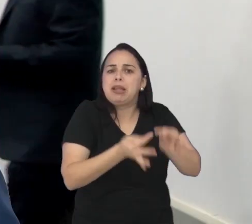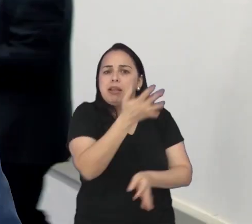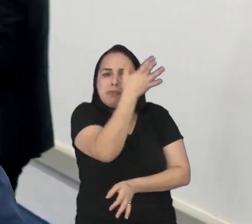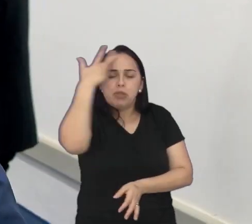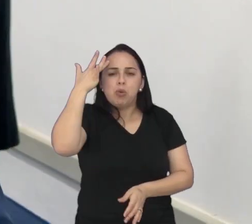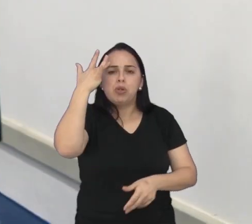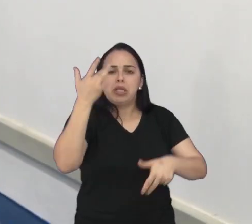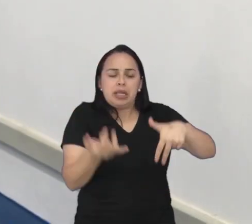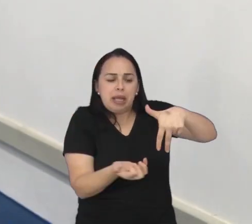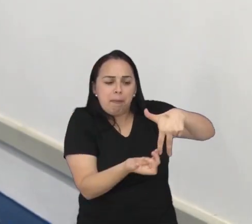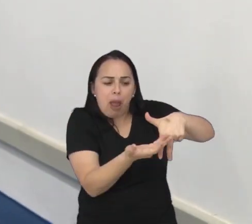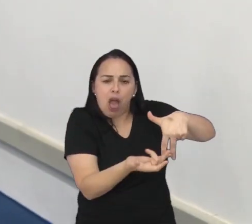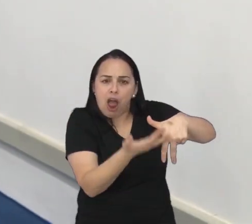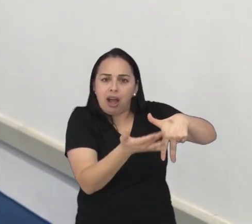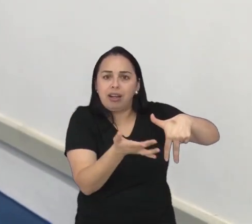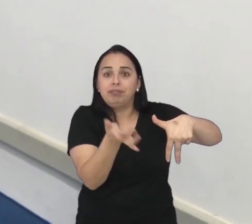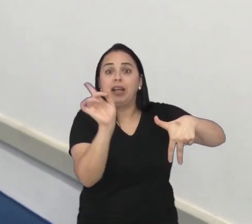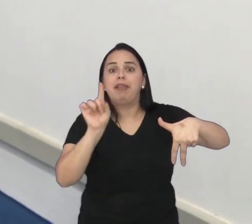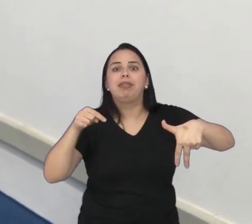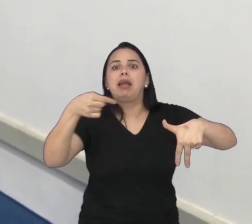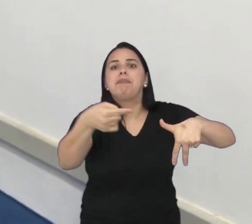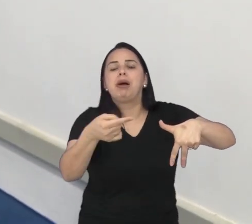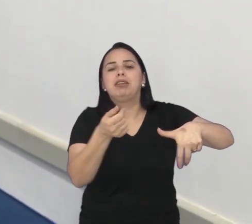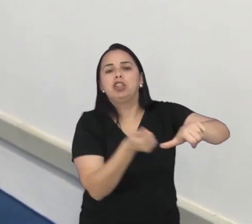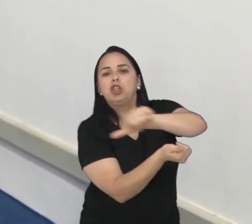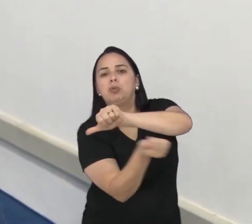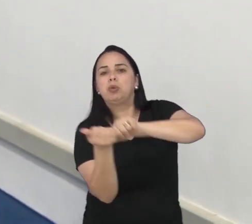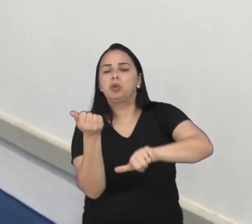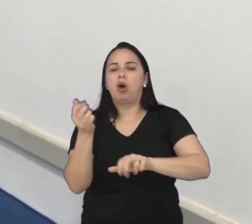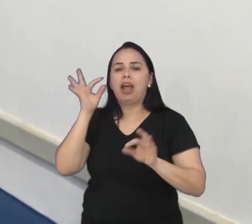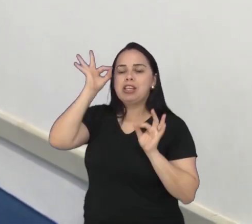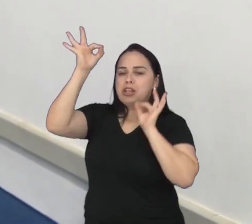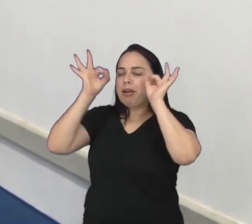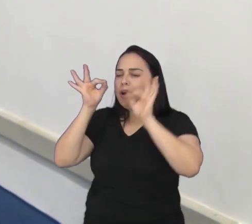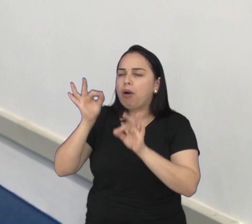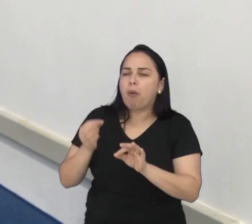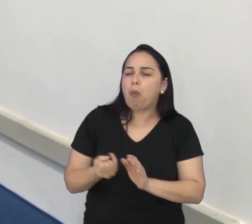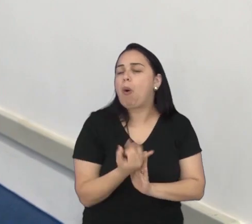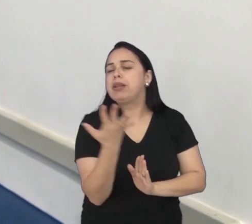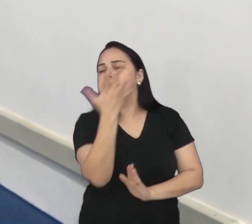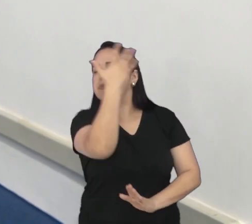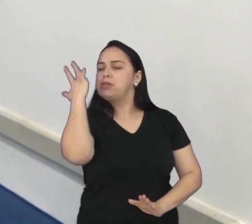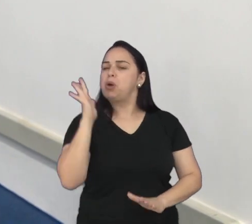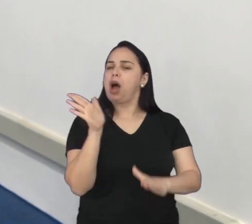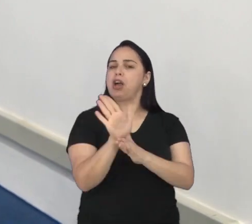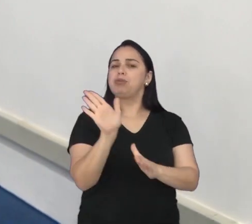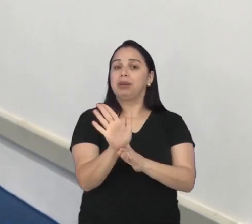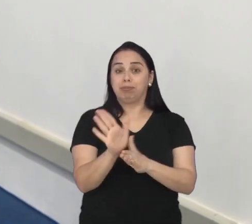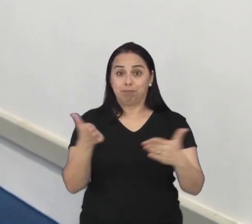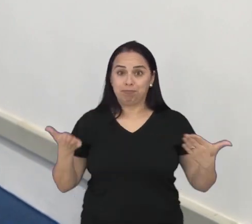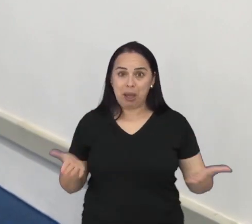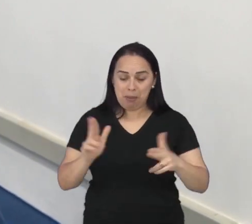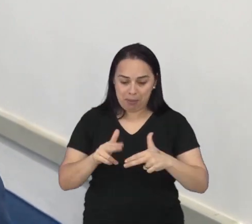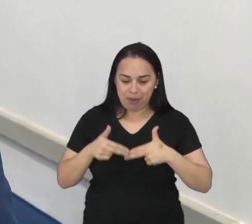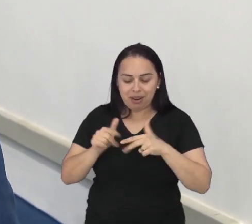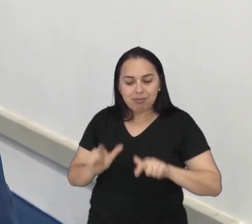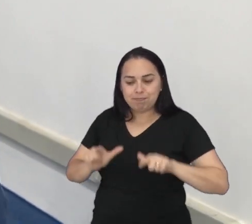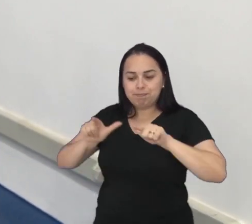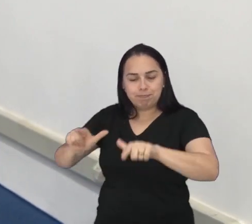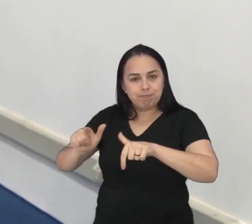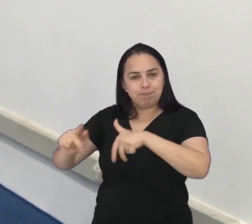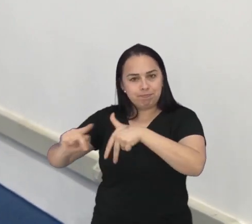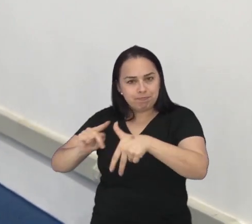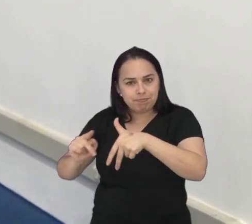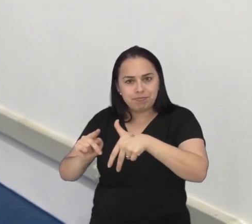queimados, outras áreas, né, e aí virando cirurgiã plástica, que ajudou quantas pessoas, né, ajudou a construir a cidade. Eu acho que o título de